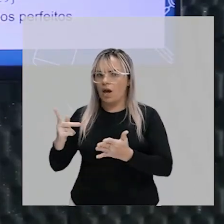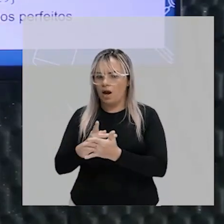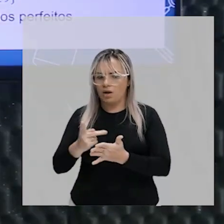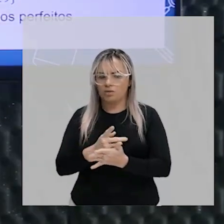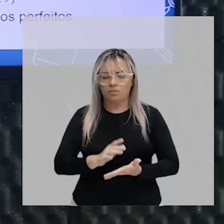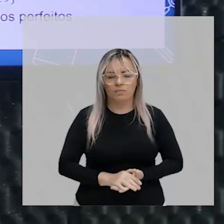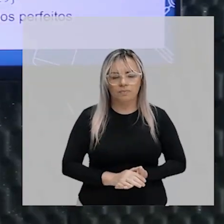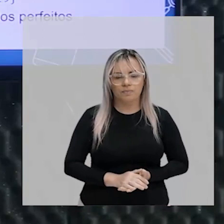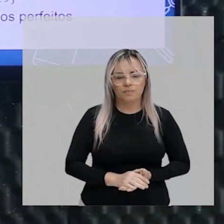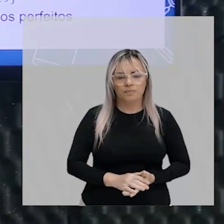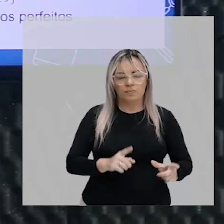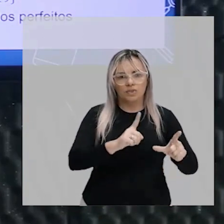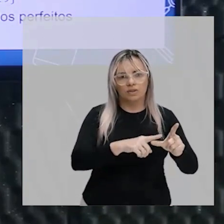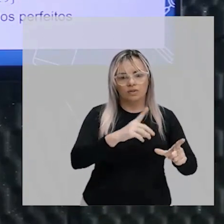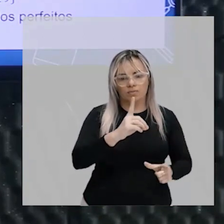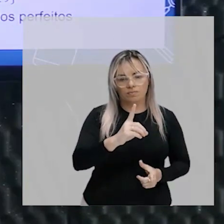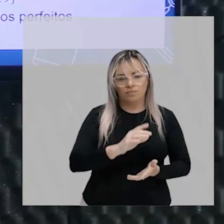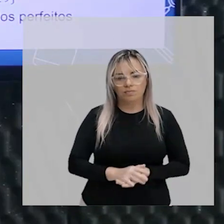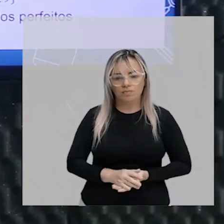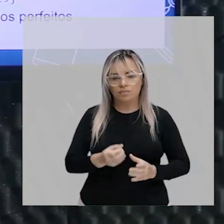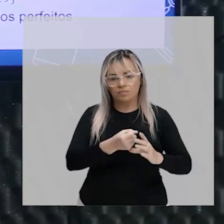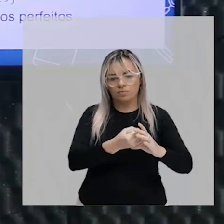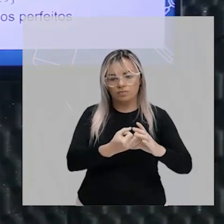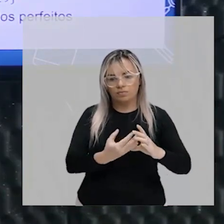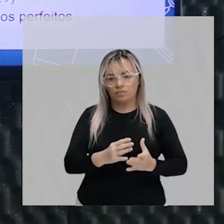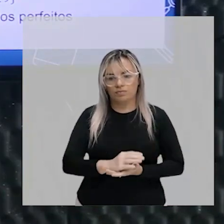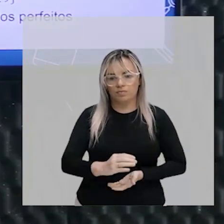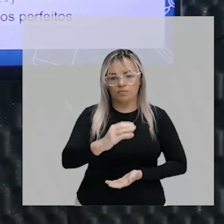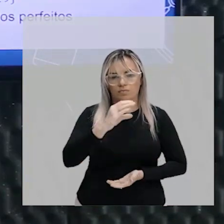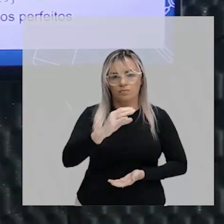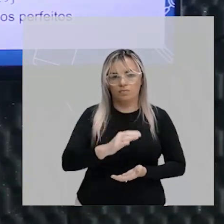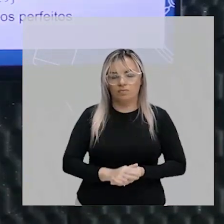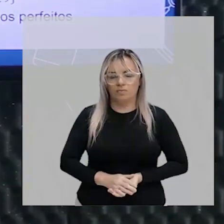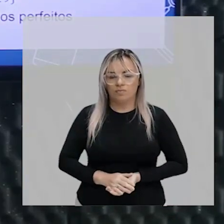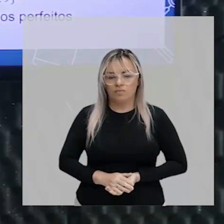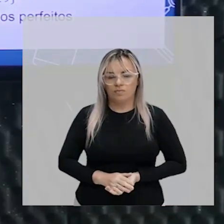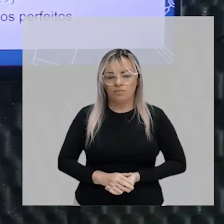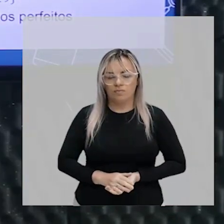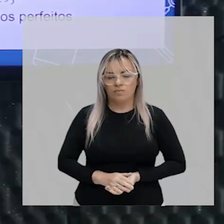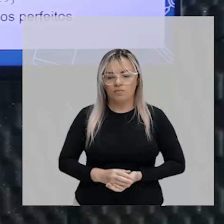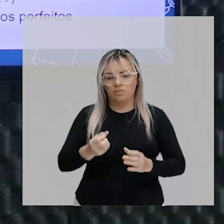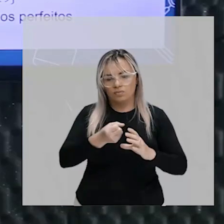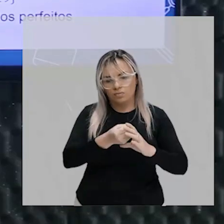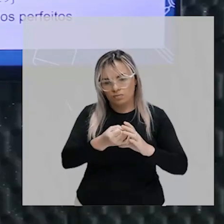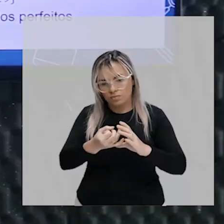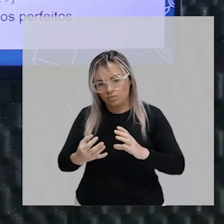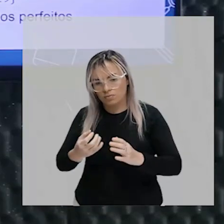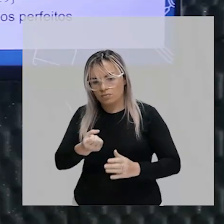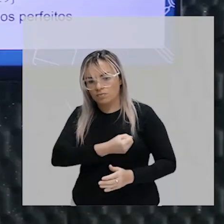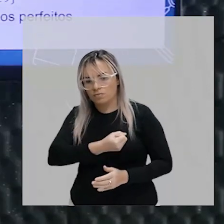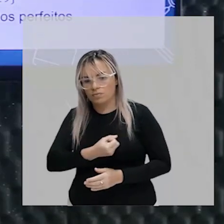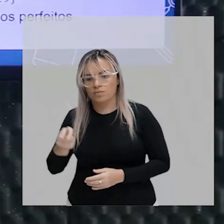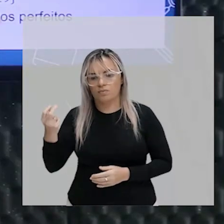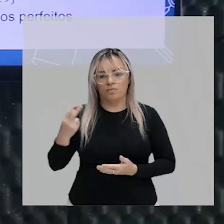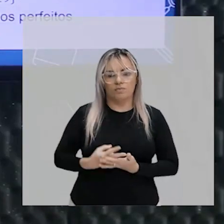D eu tenho o conjunto C de novo tá esse número aqui não existe belezinha então conjunto C conjunto dos números